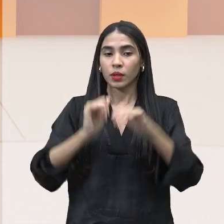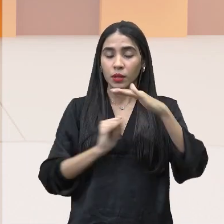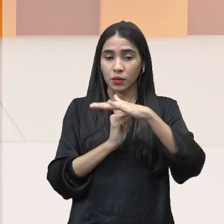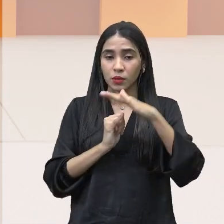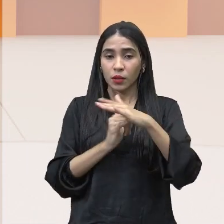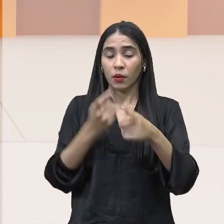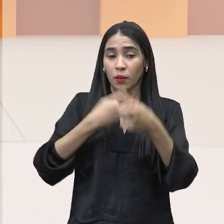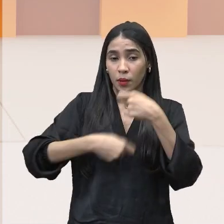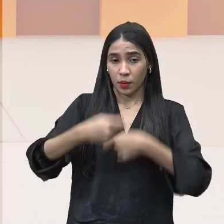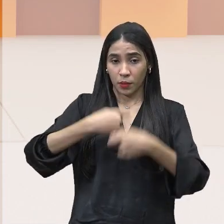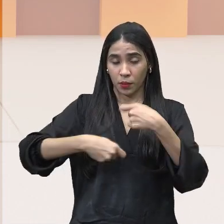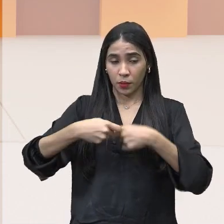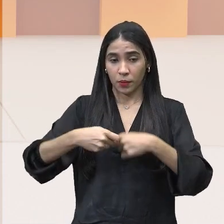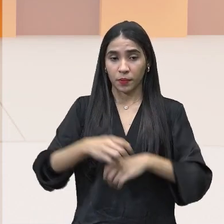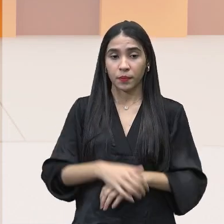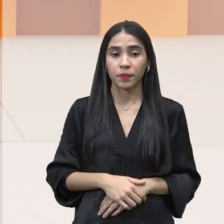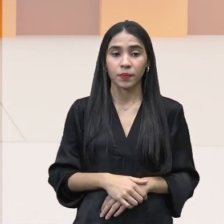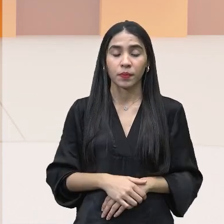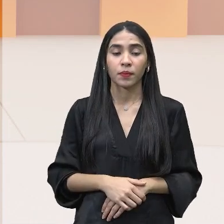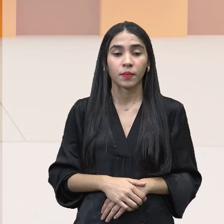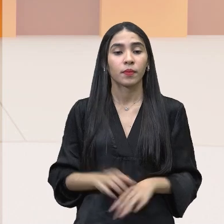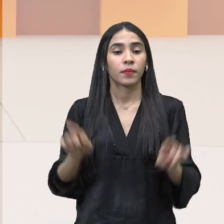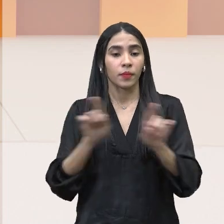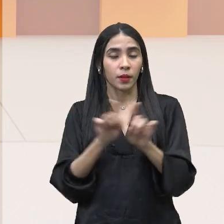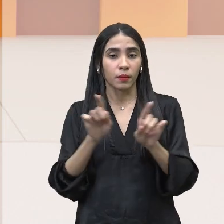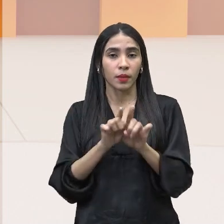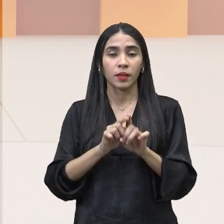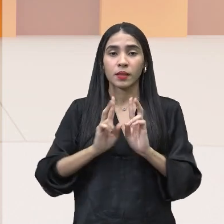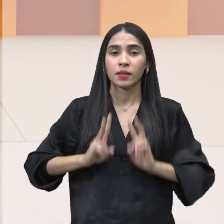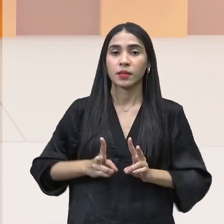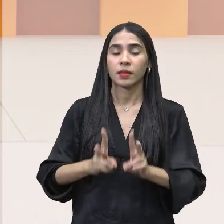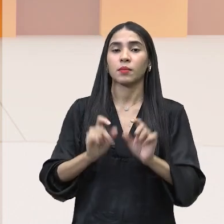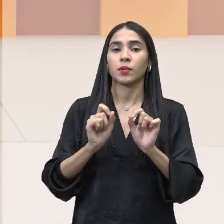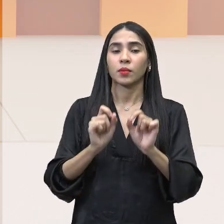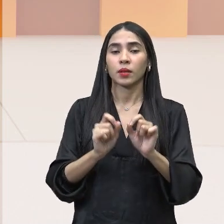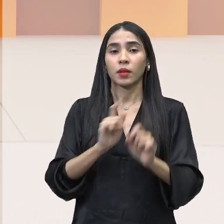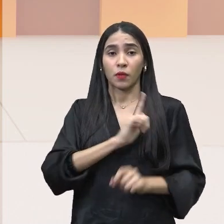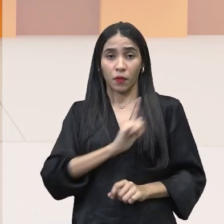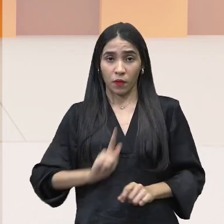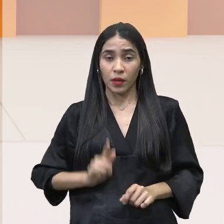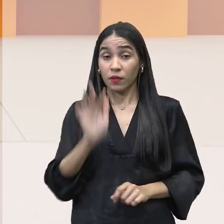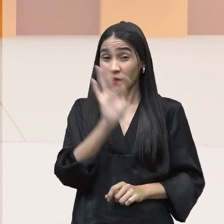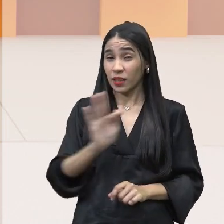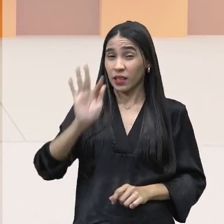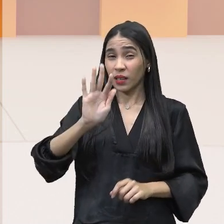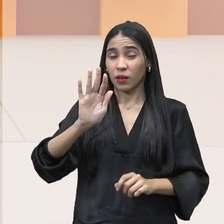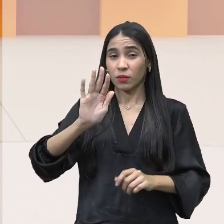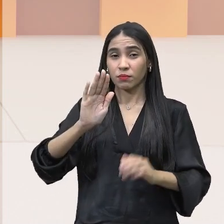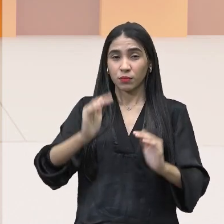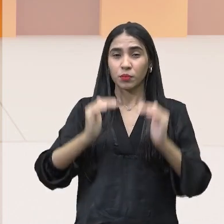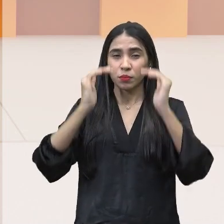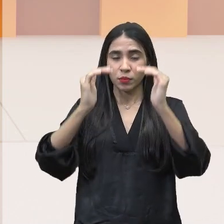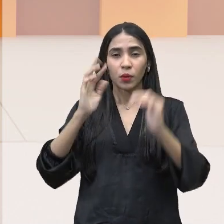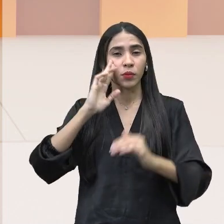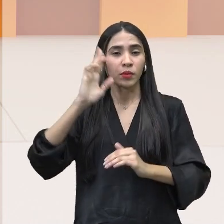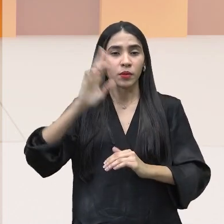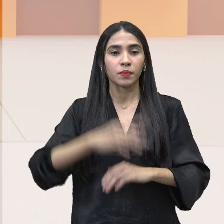modernização institucional e econômica, também sempre a partir do governo federal. E terceiro